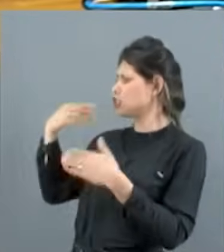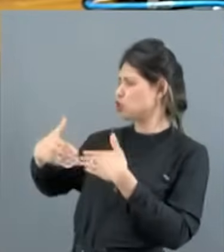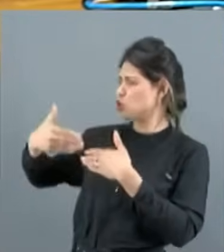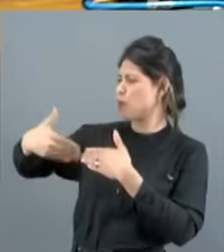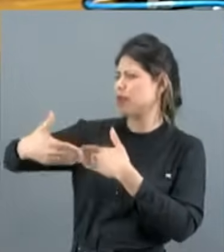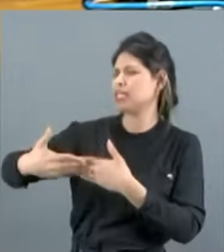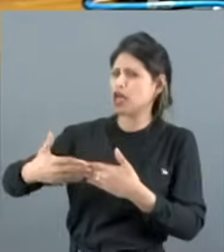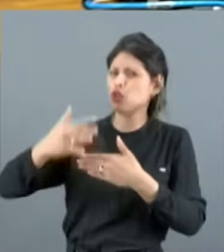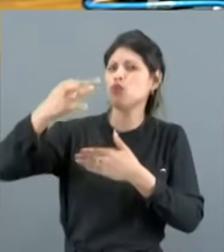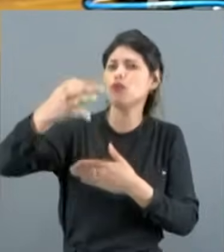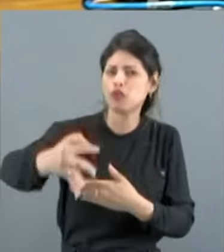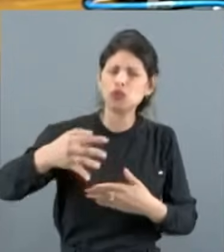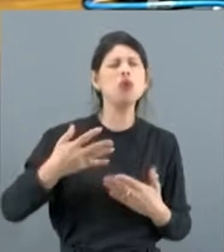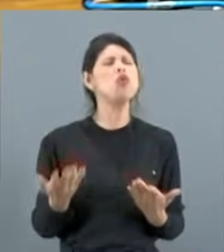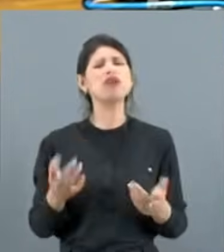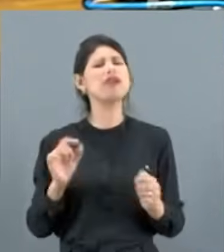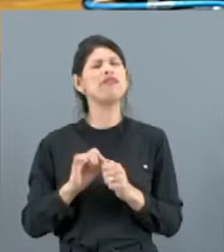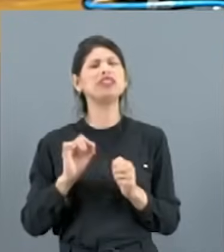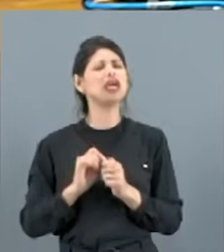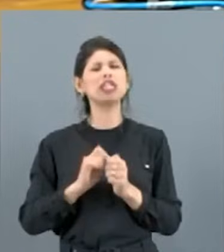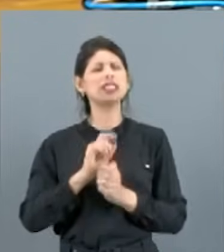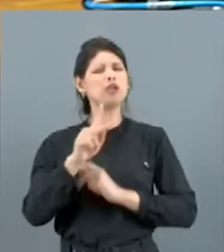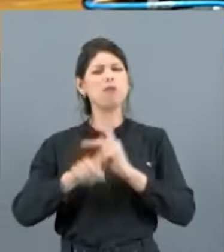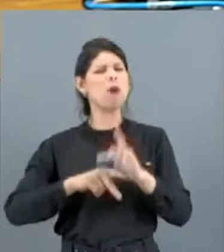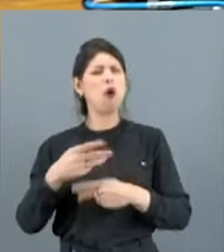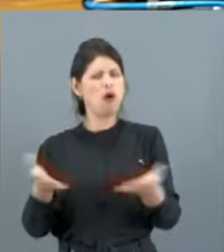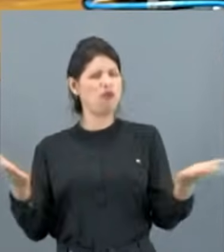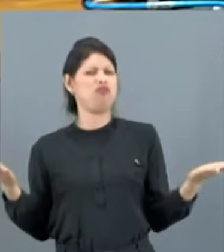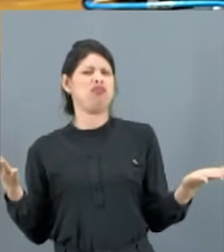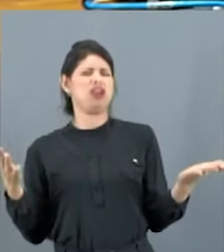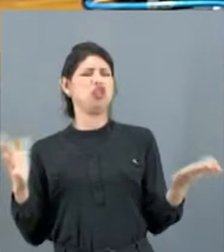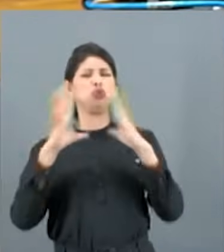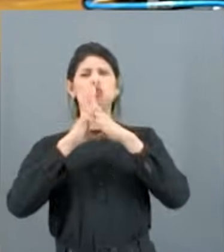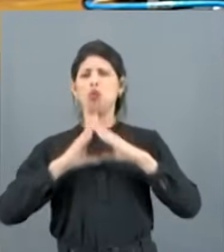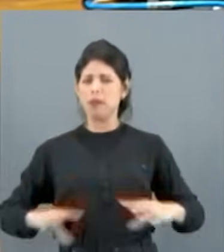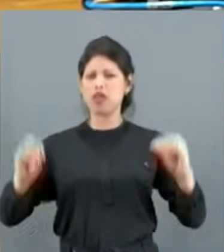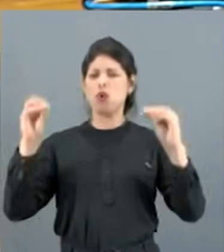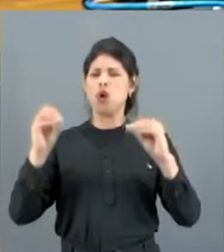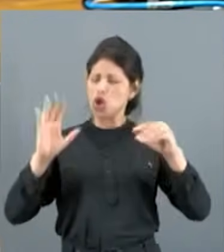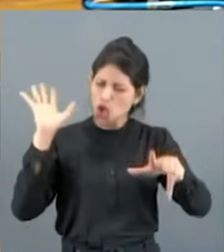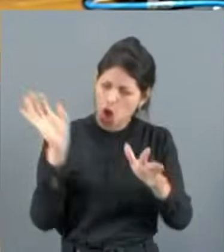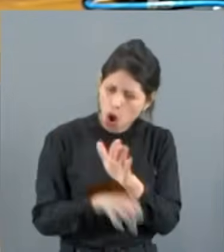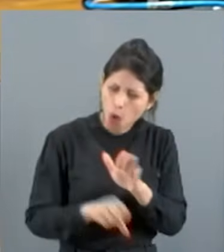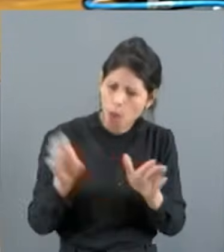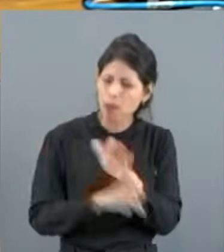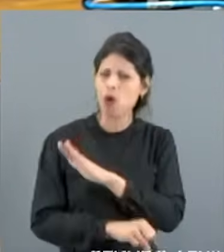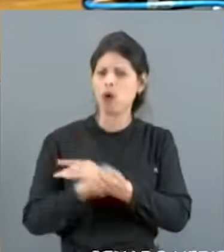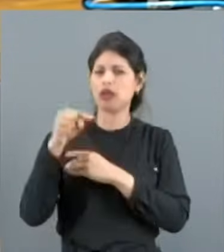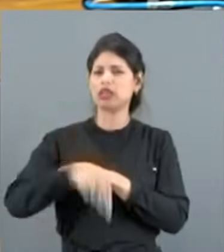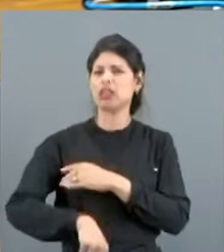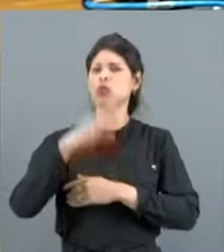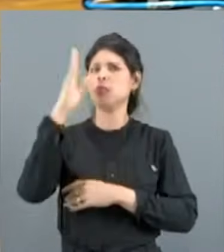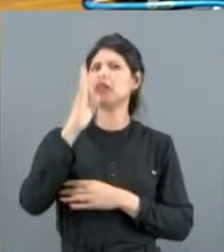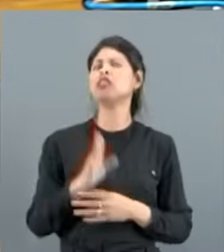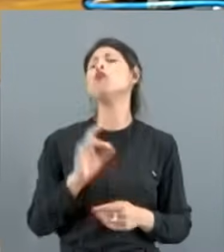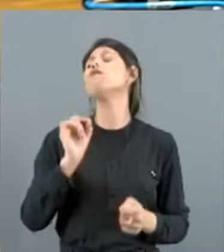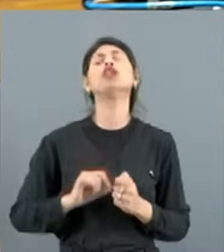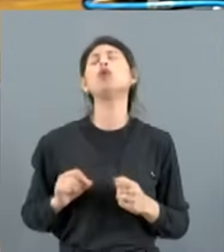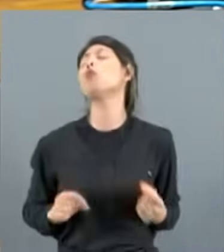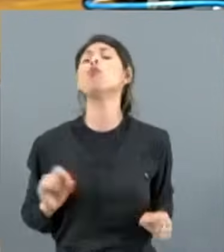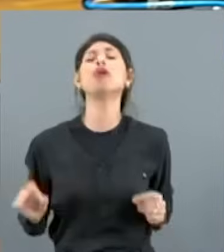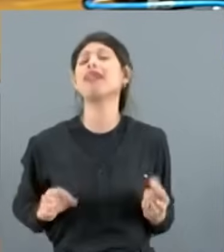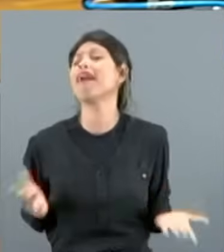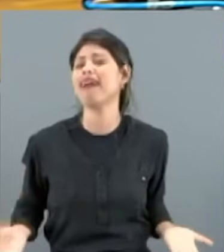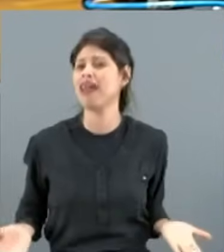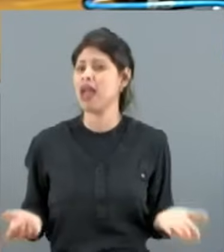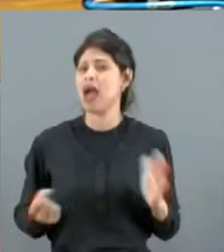o que é que foi feito com esse pessoal que acabou aqueles pais aqui Que destruiu esse país aqui que roubou tu quer que foi feito com